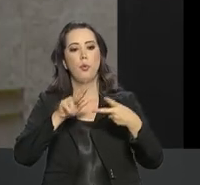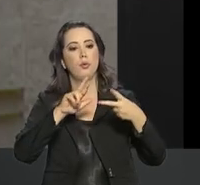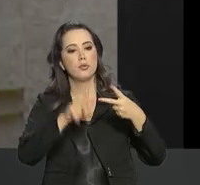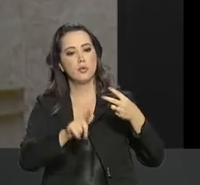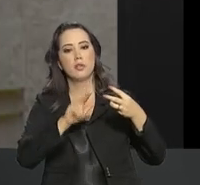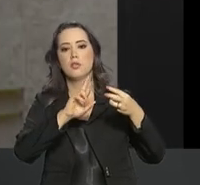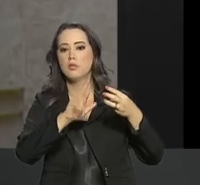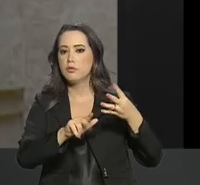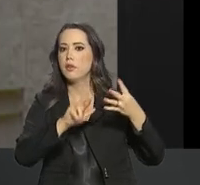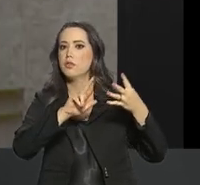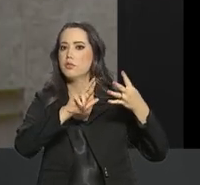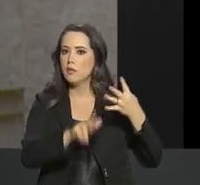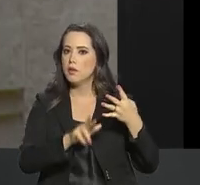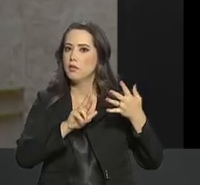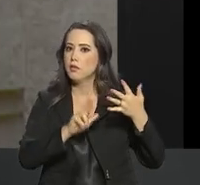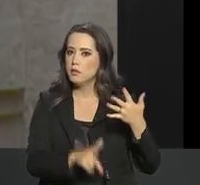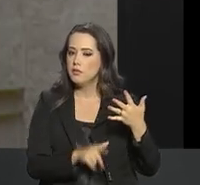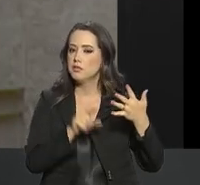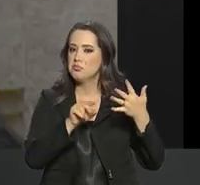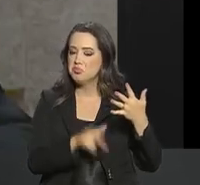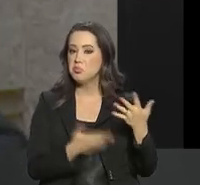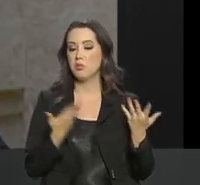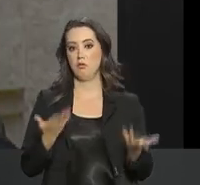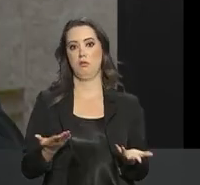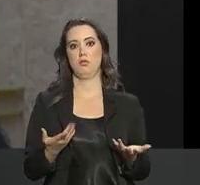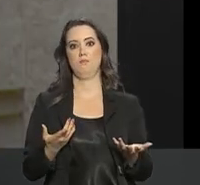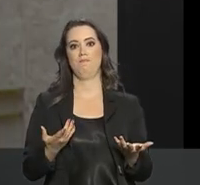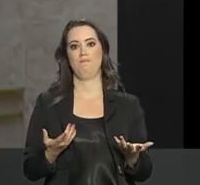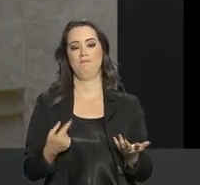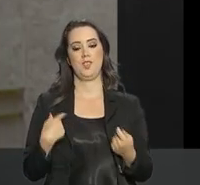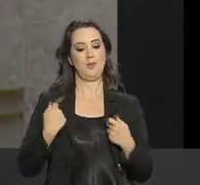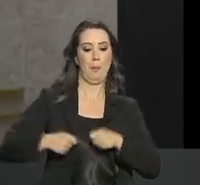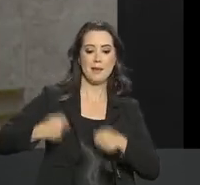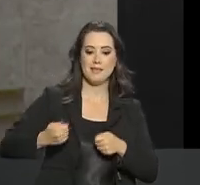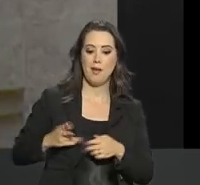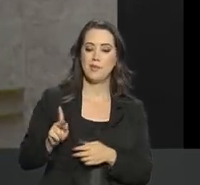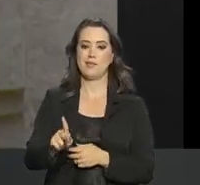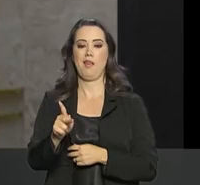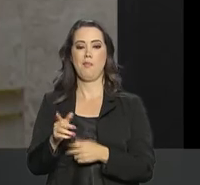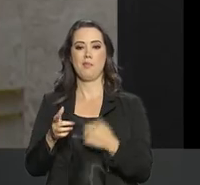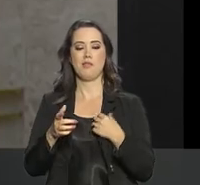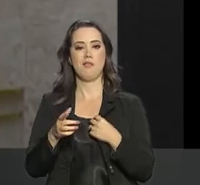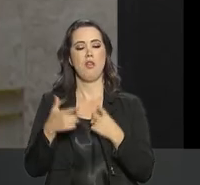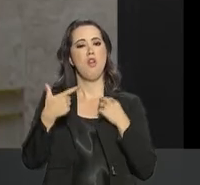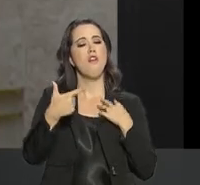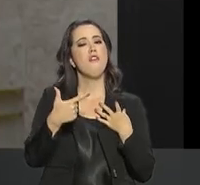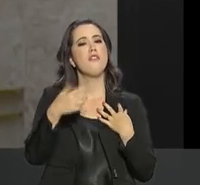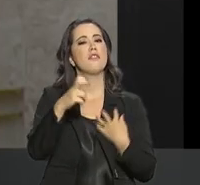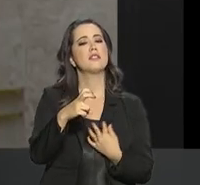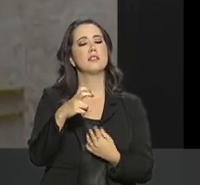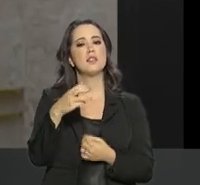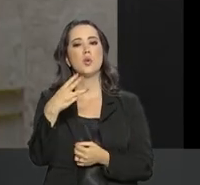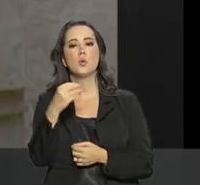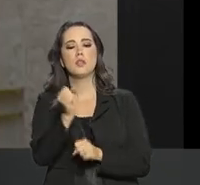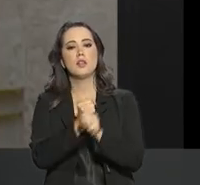64, 64 a 88. Parece que nós temos a necessidade de, a cada 25, 30